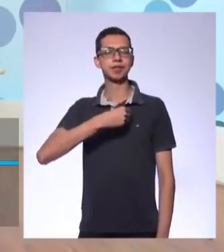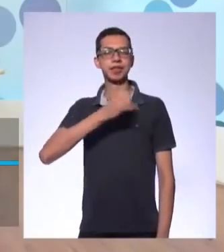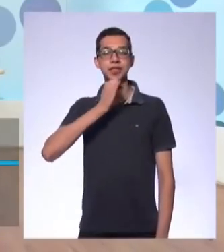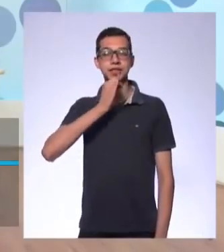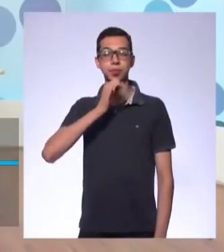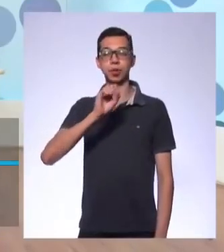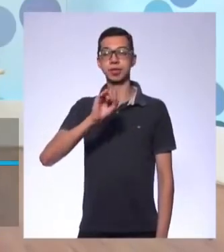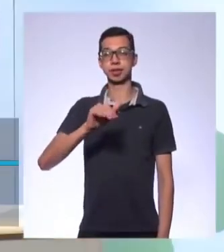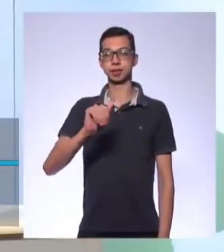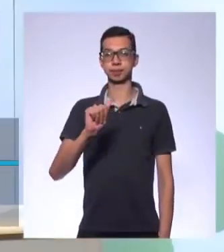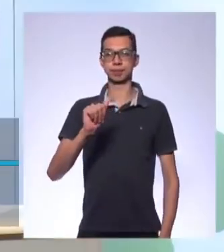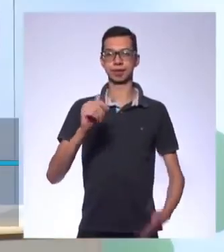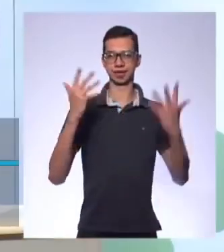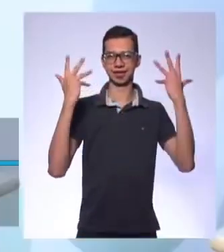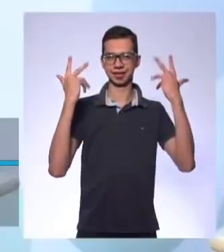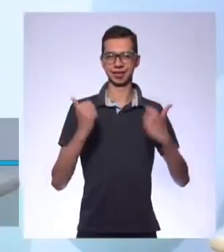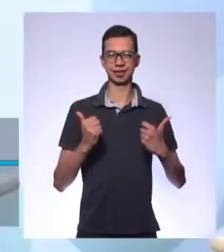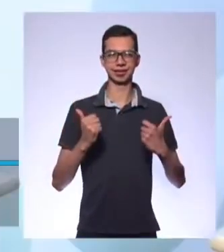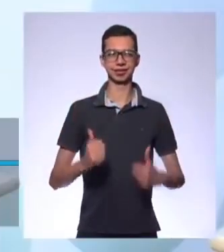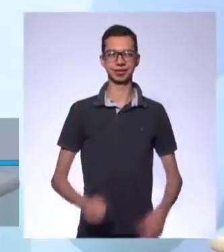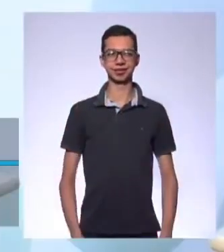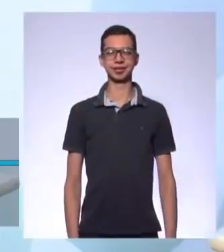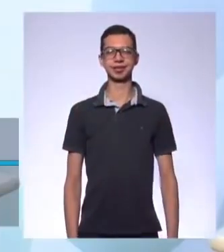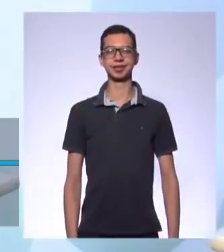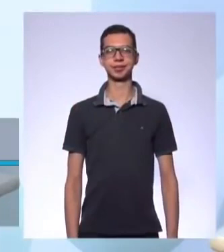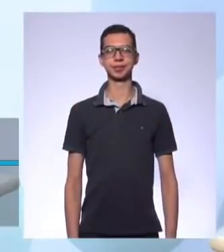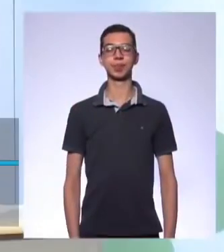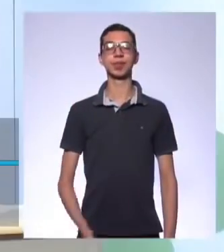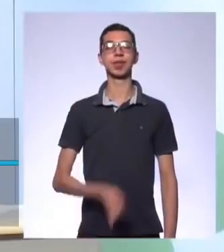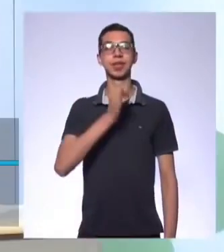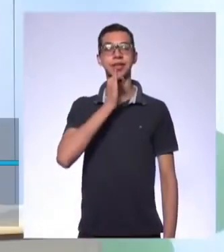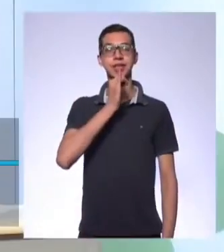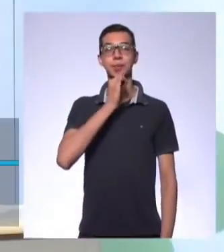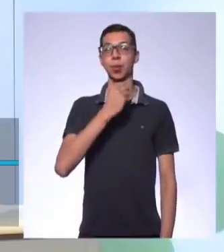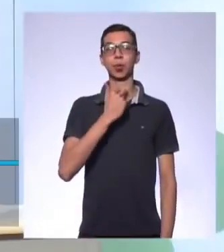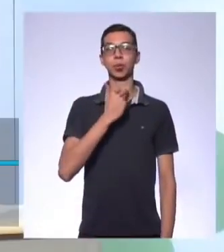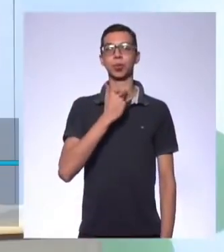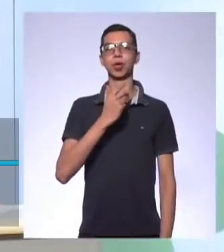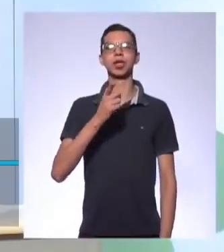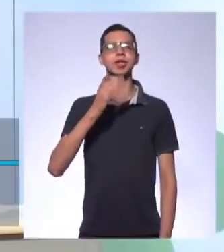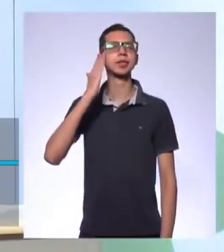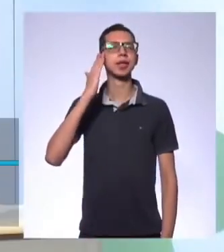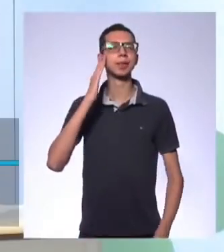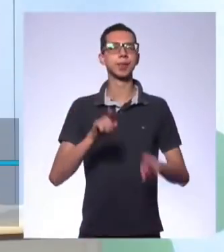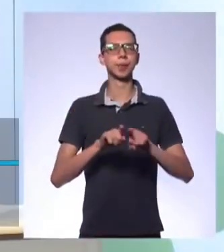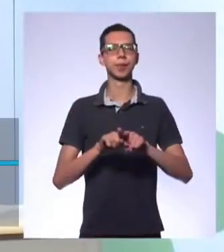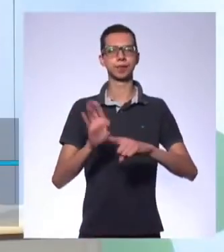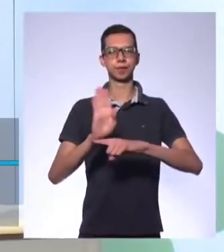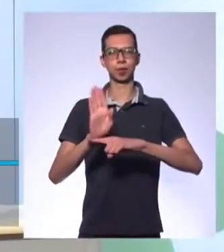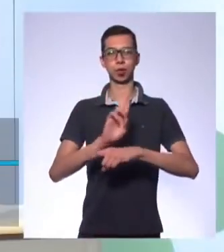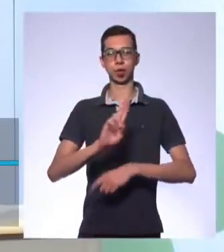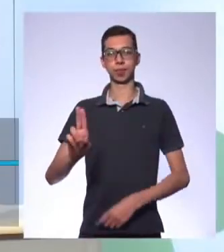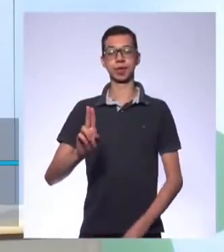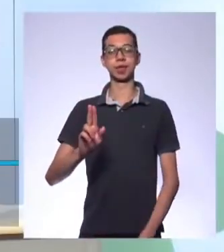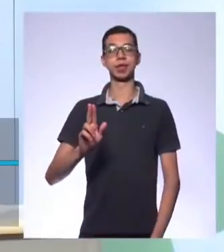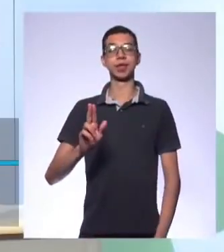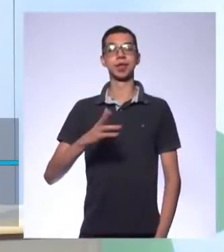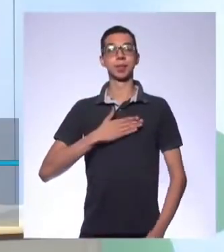filha do Scar. Sempre fazendo uma referência, né? Sempre fazendo referência. Tem um filme até que chama Meu Namorado é um Zumbi, em